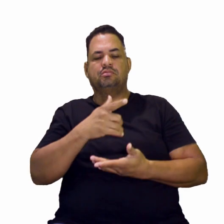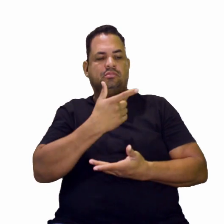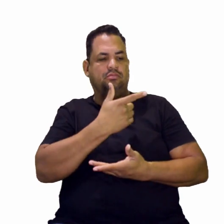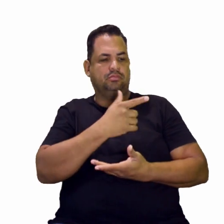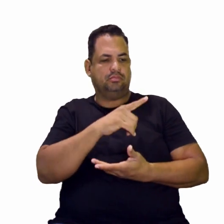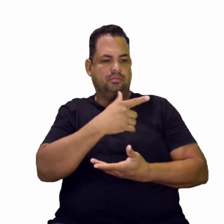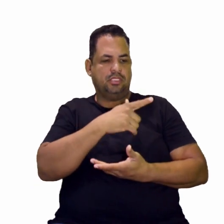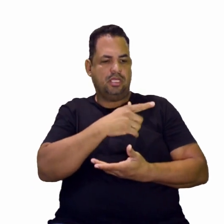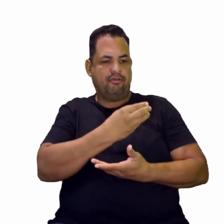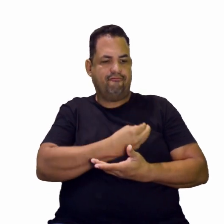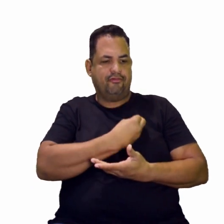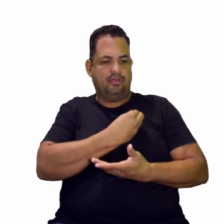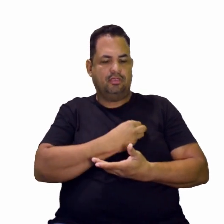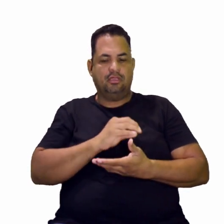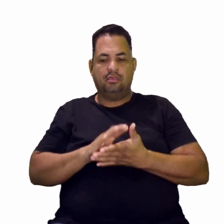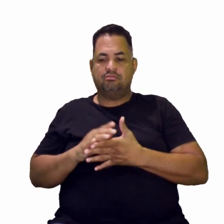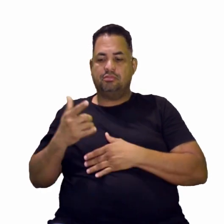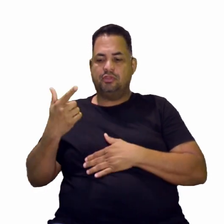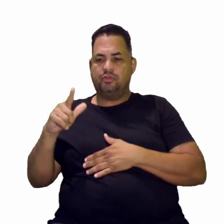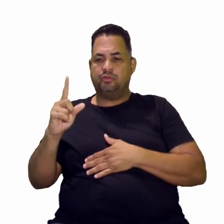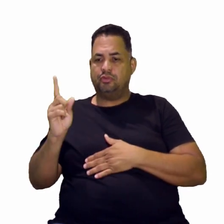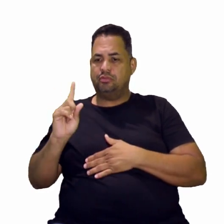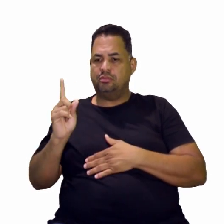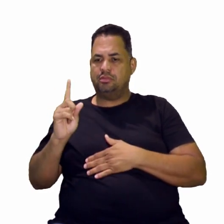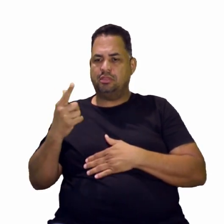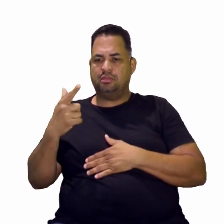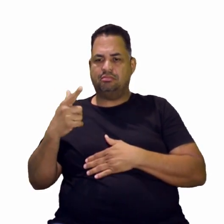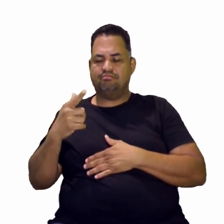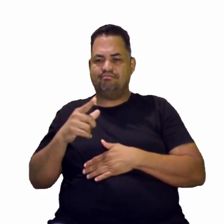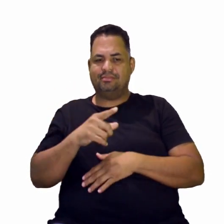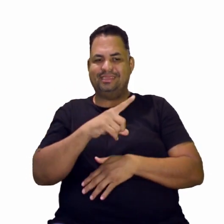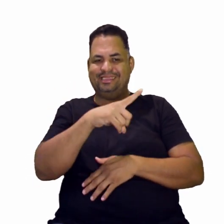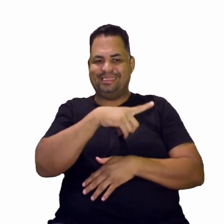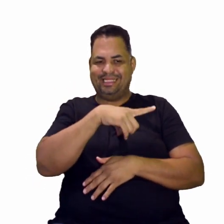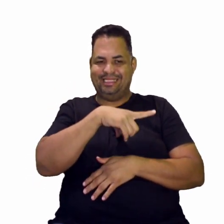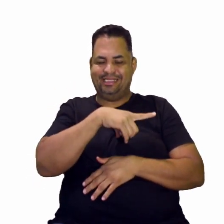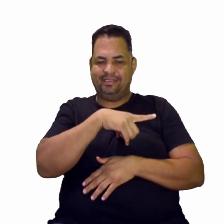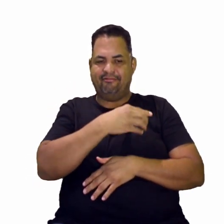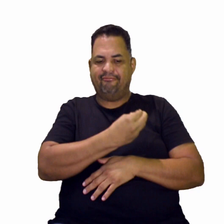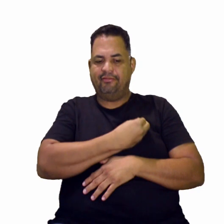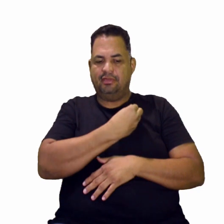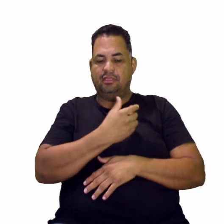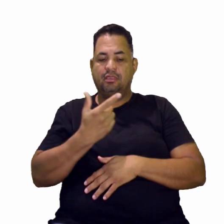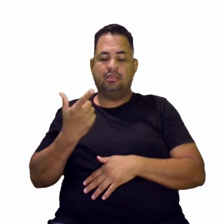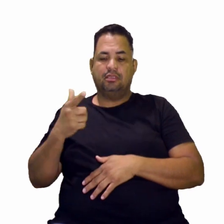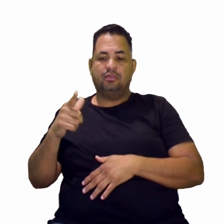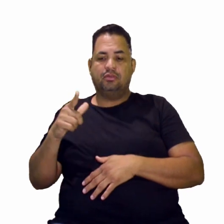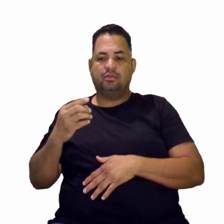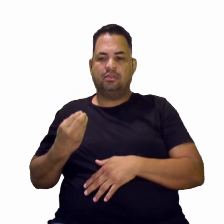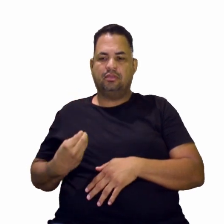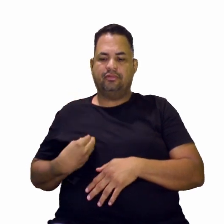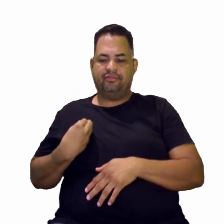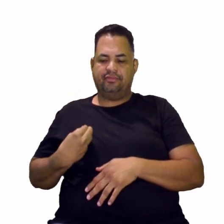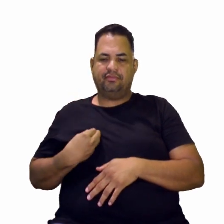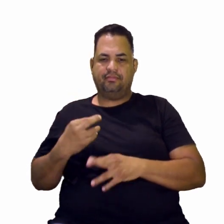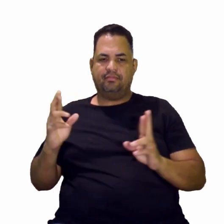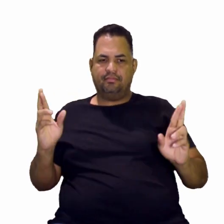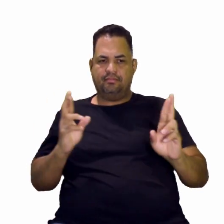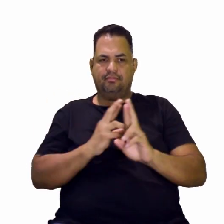determinado local. Essa interação vai configurar